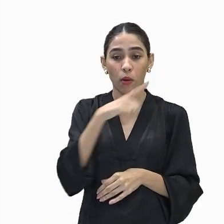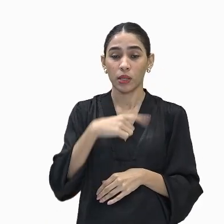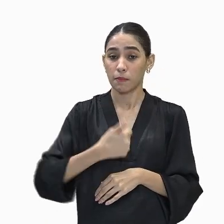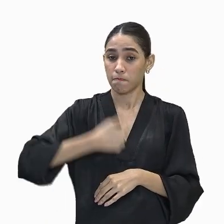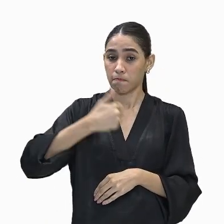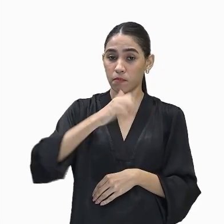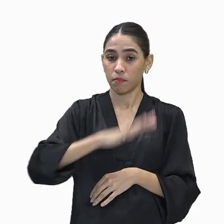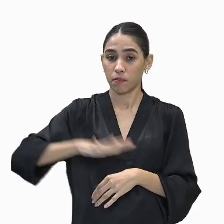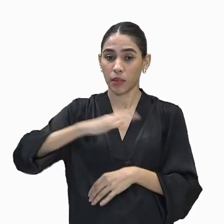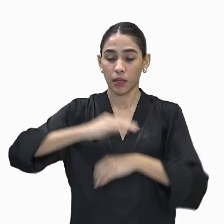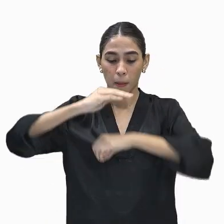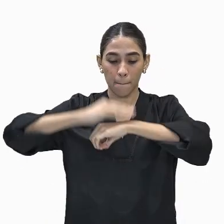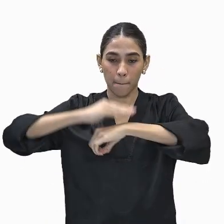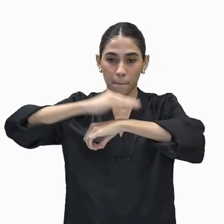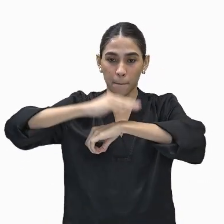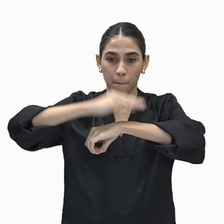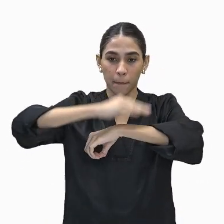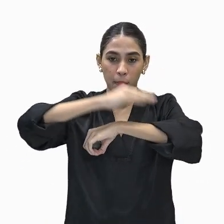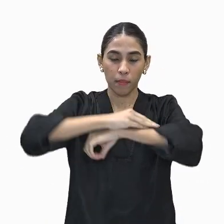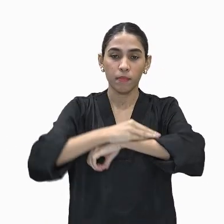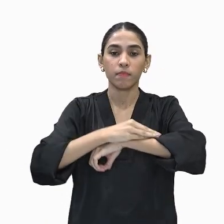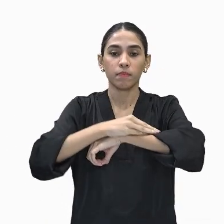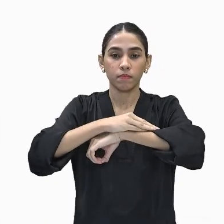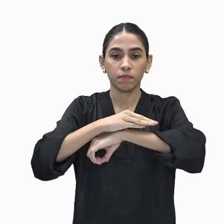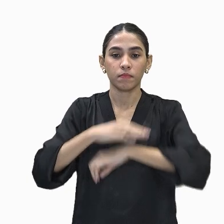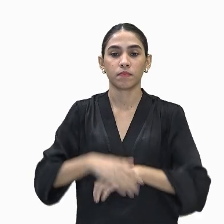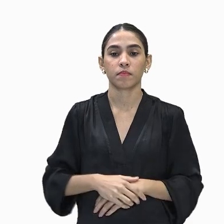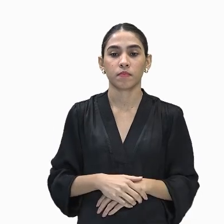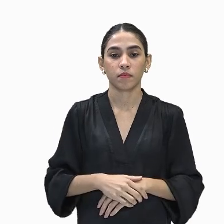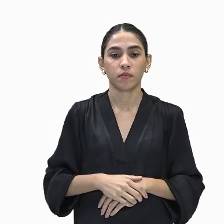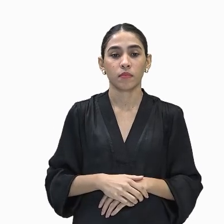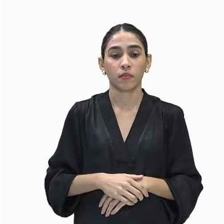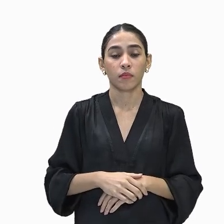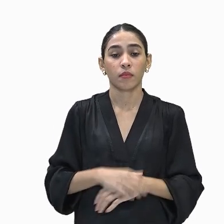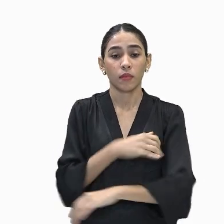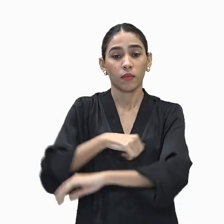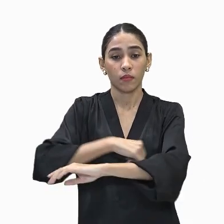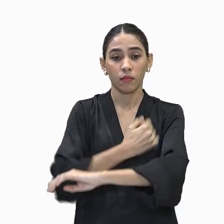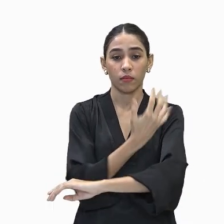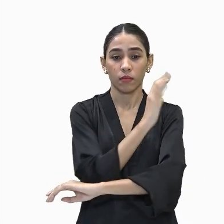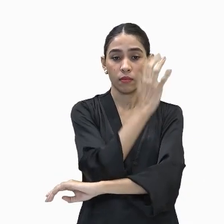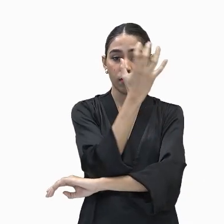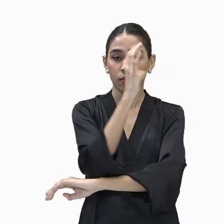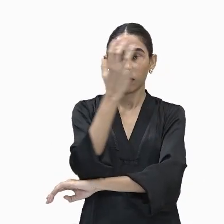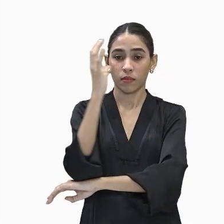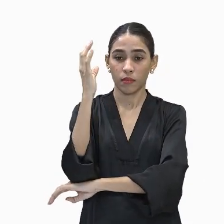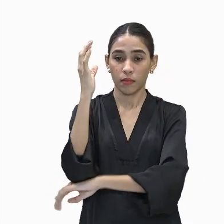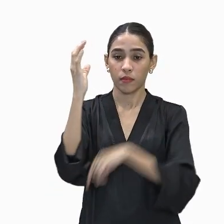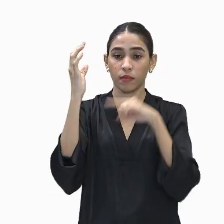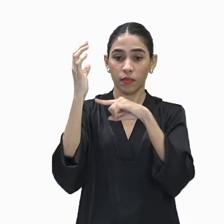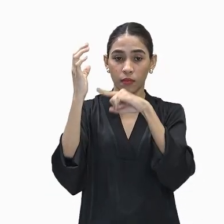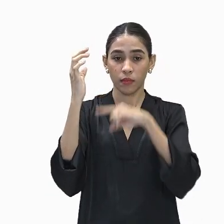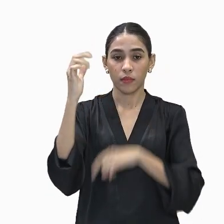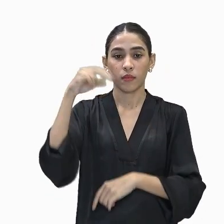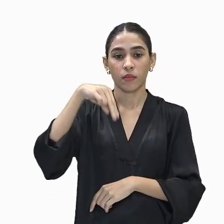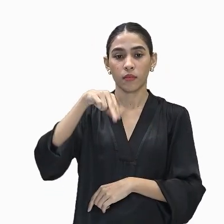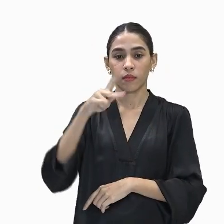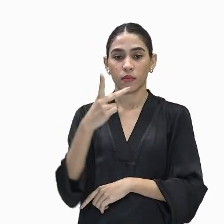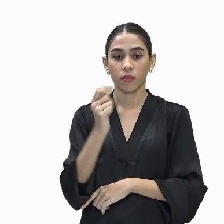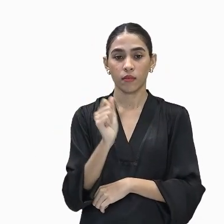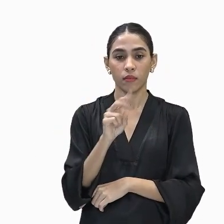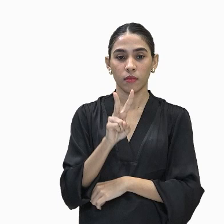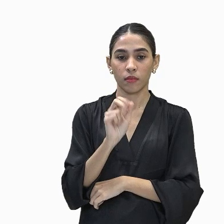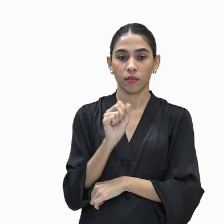que representa o sapinho de barriga vermelha, e na flora a gente tem essa segunda imagem que representa essa